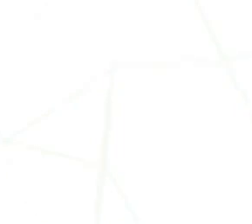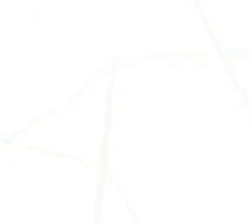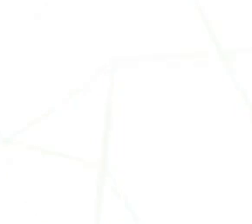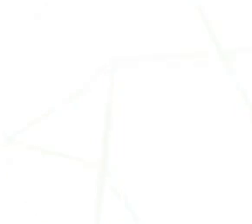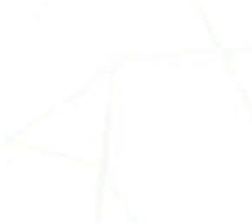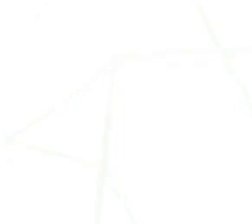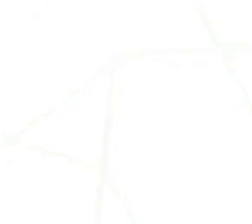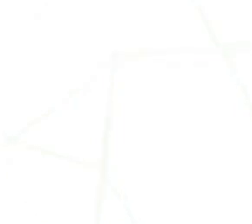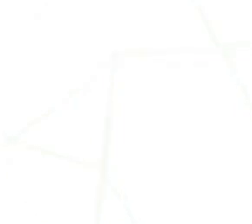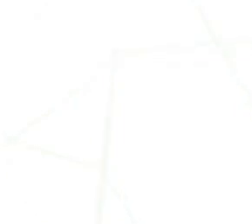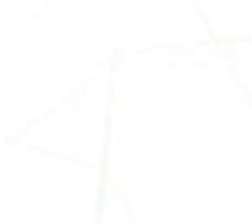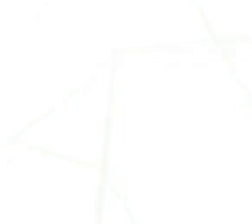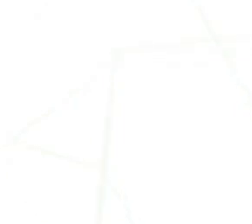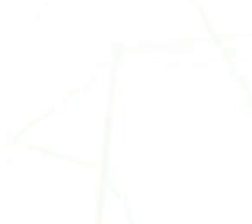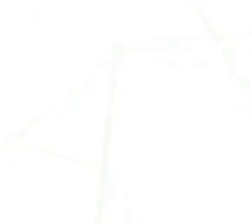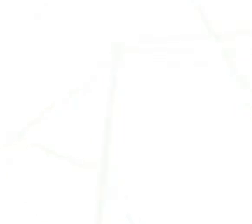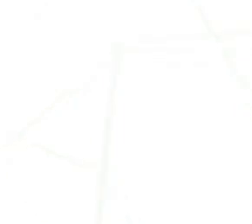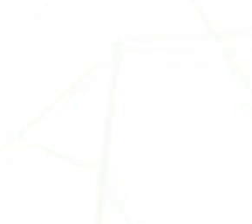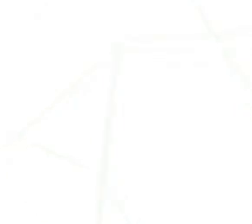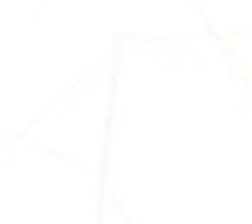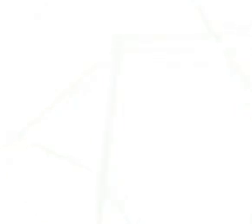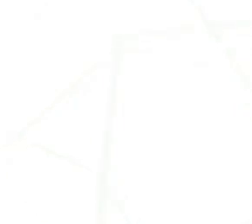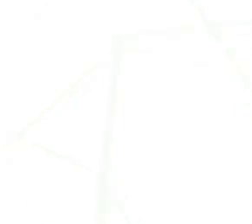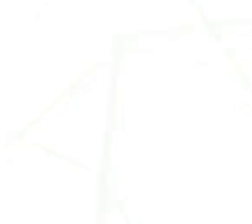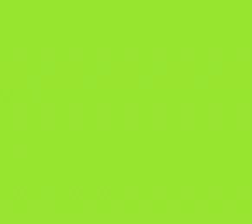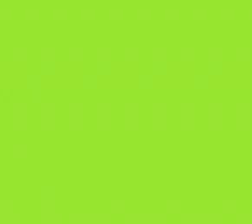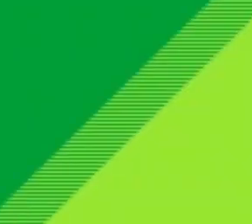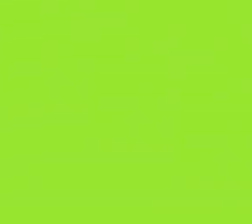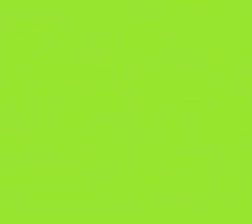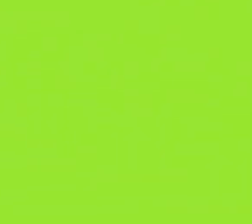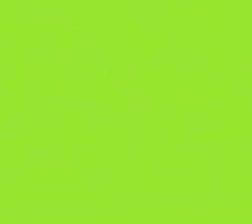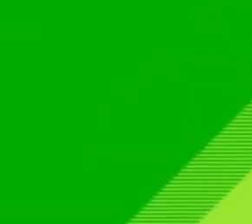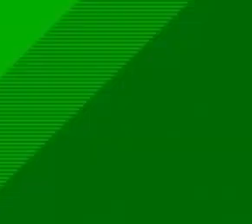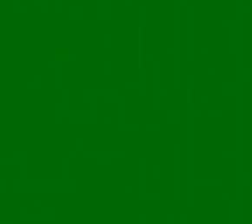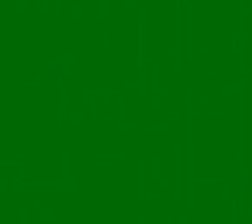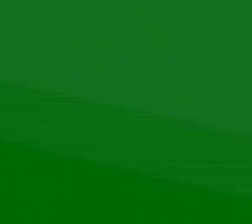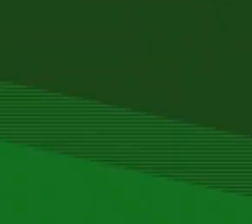Educação à distância, mudando realidades.